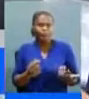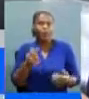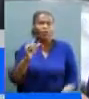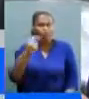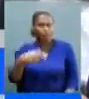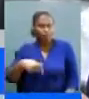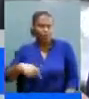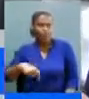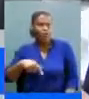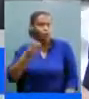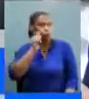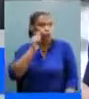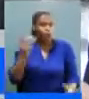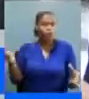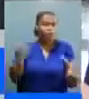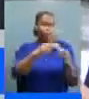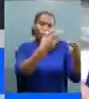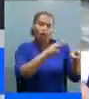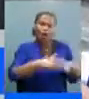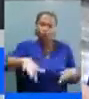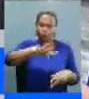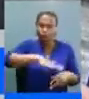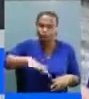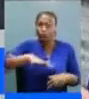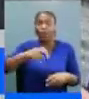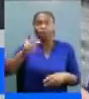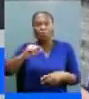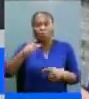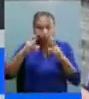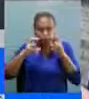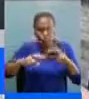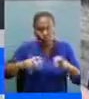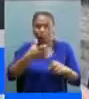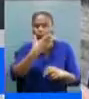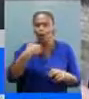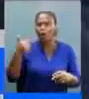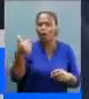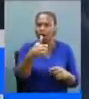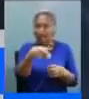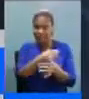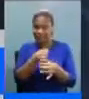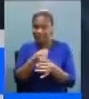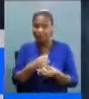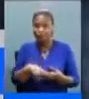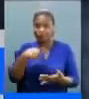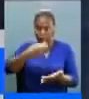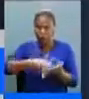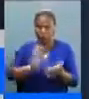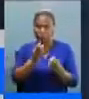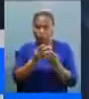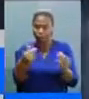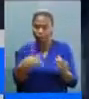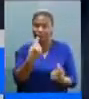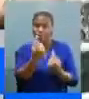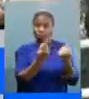Há turistas que vêm dos vários quadrantes à procura da beleza desta ilha. Investimentos já com resultados